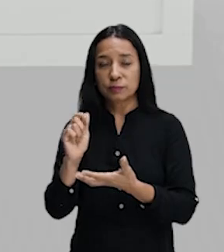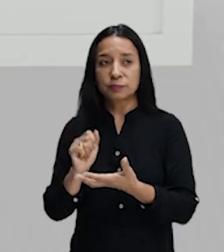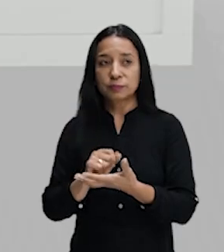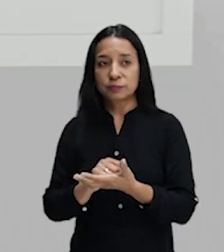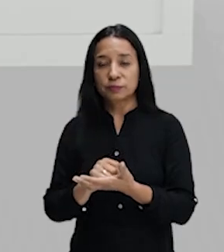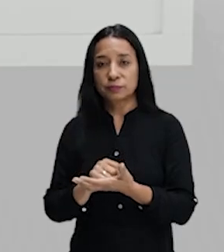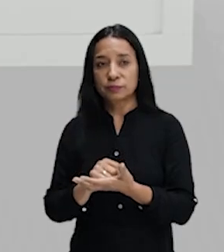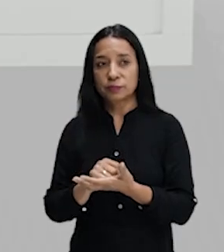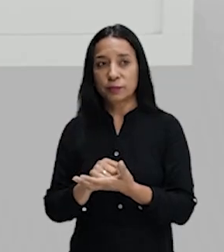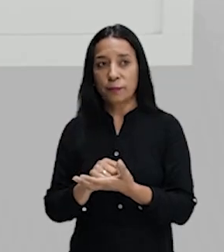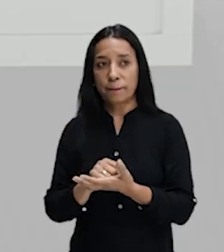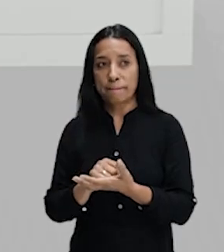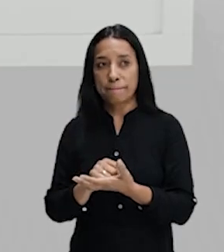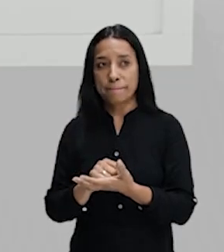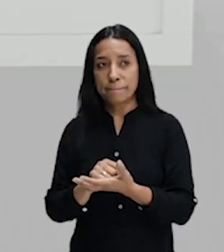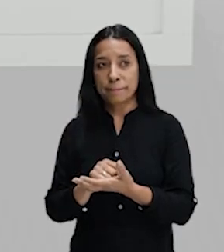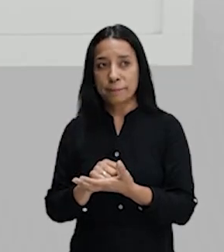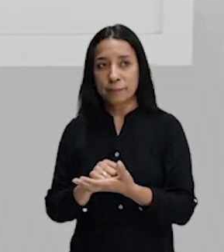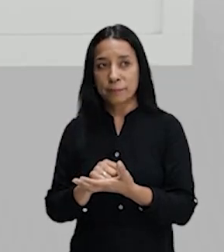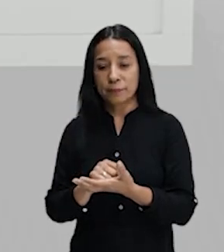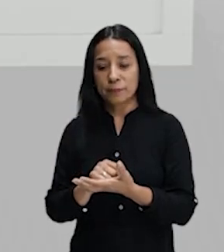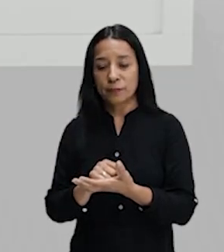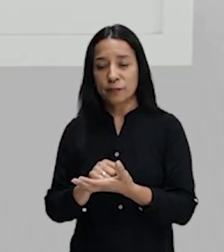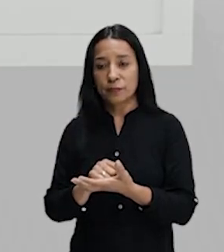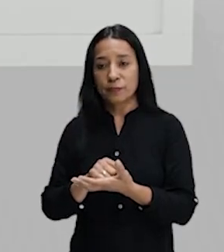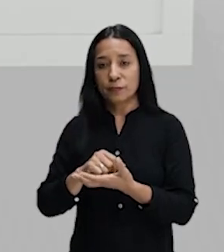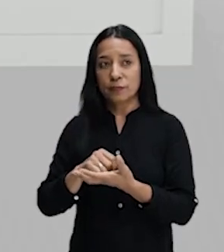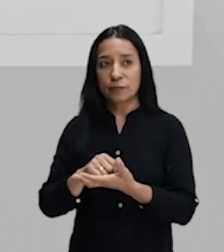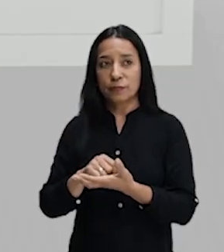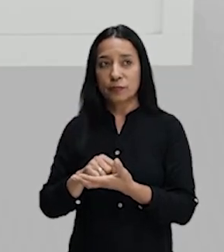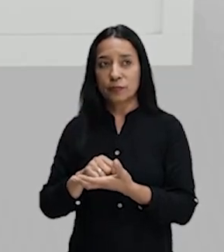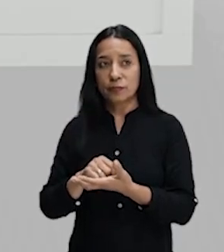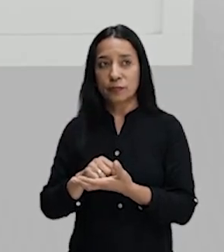será o nosso sul